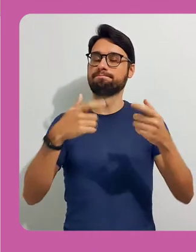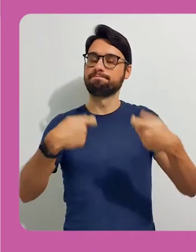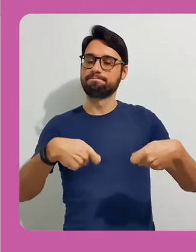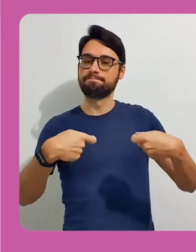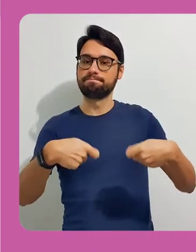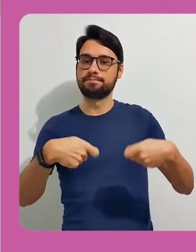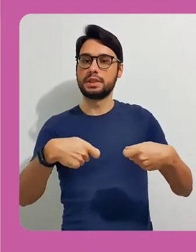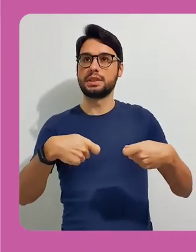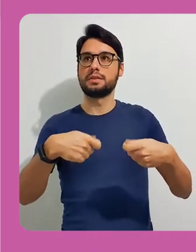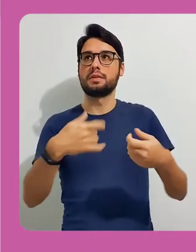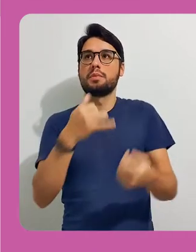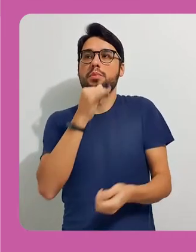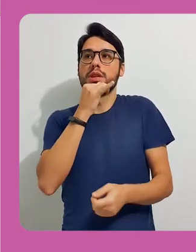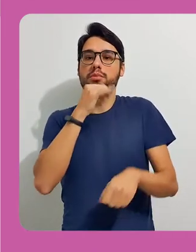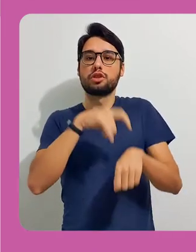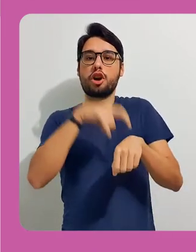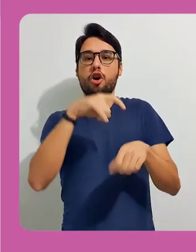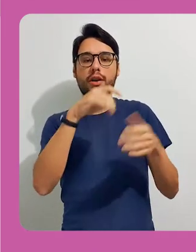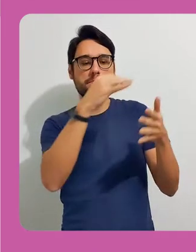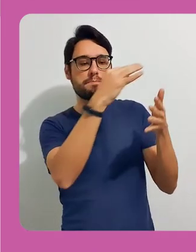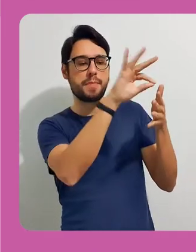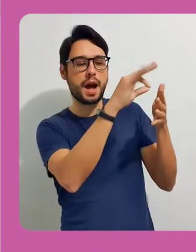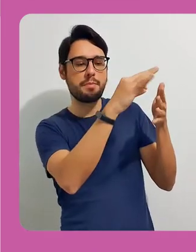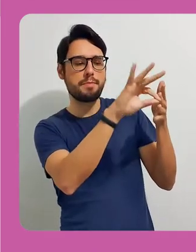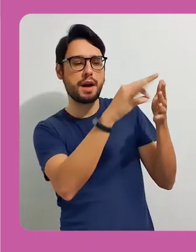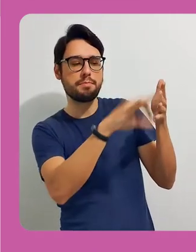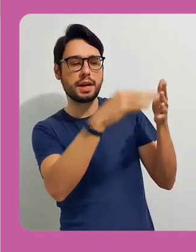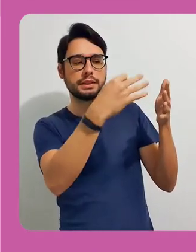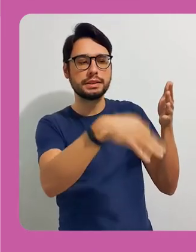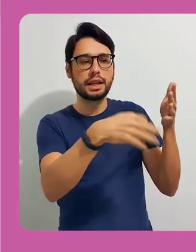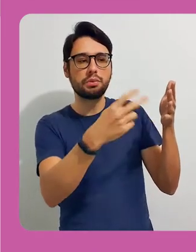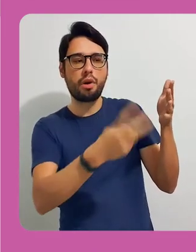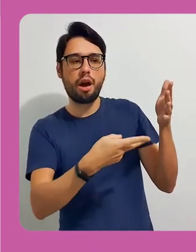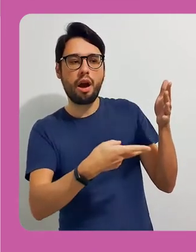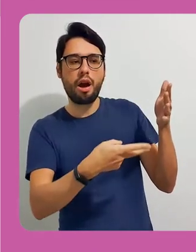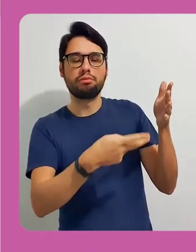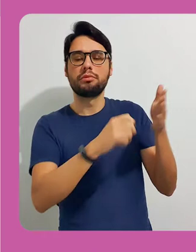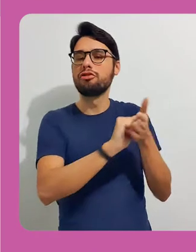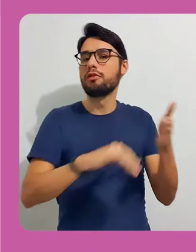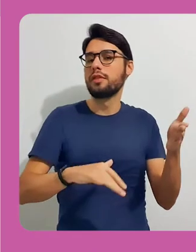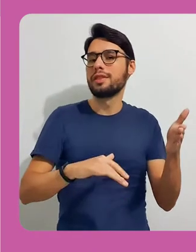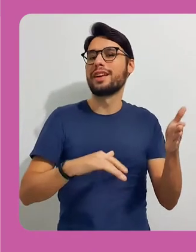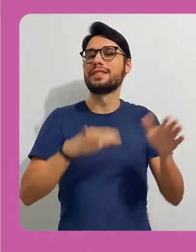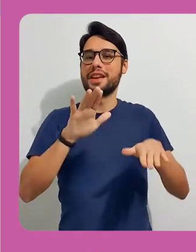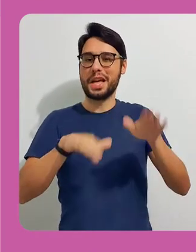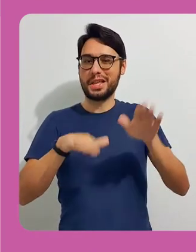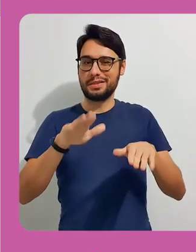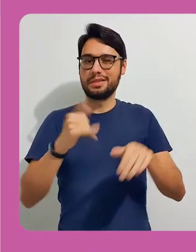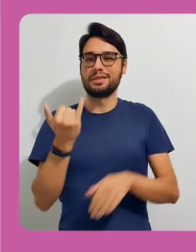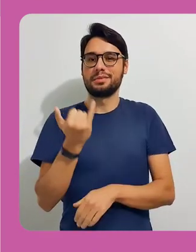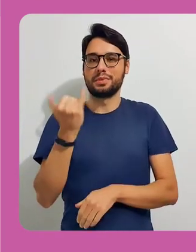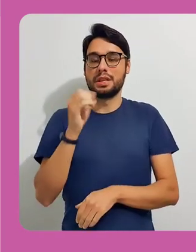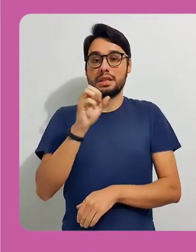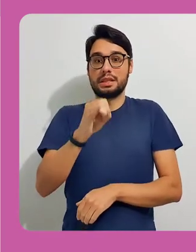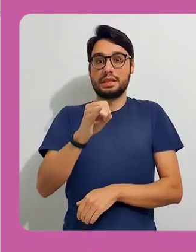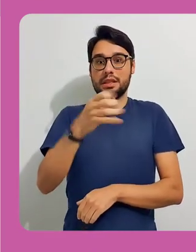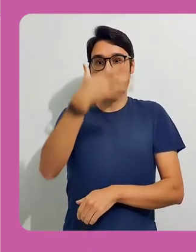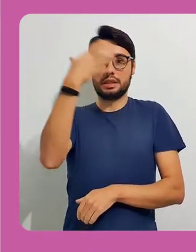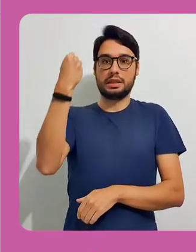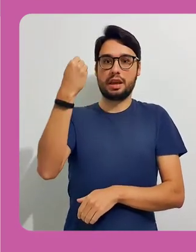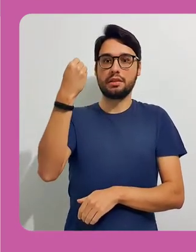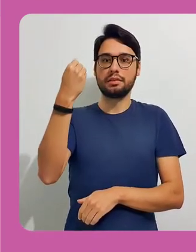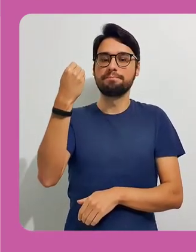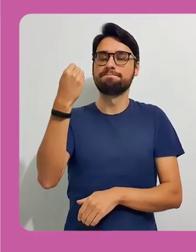na hora de fazer a correção da atividade algumas coisinhas que a gente esquece de marcar